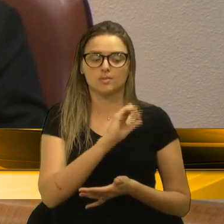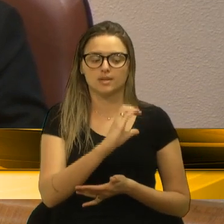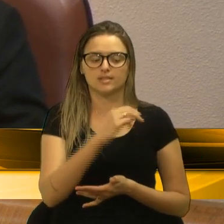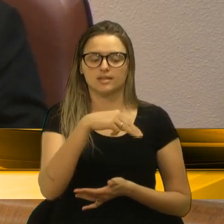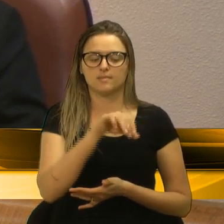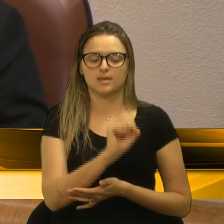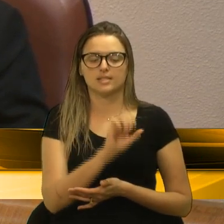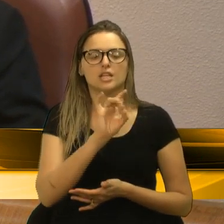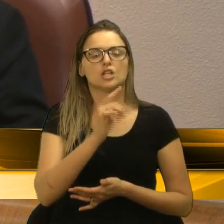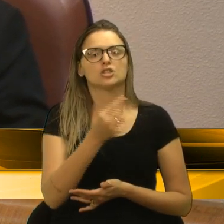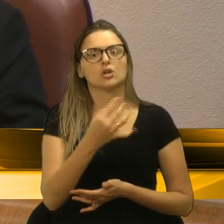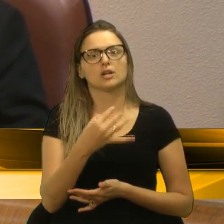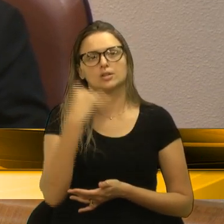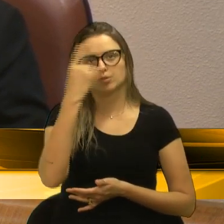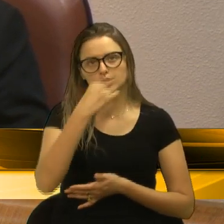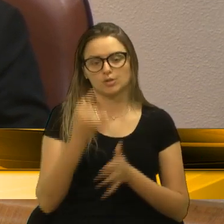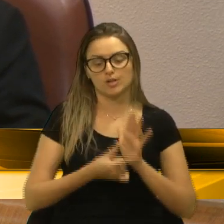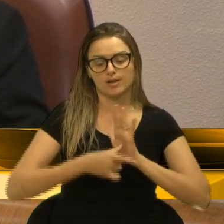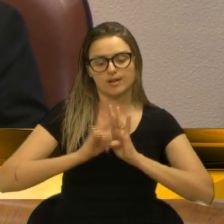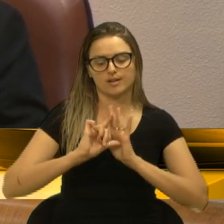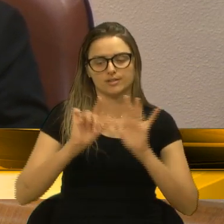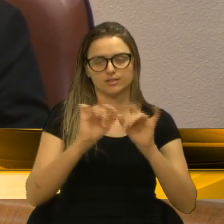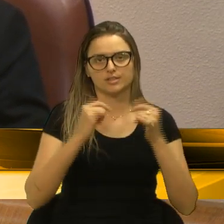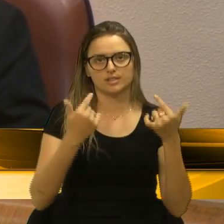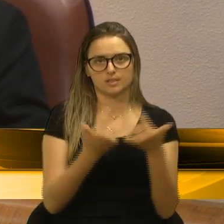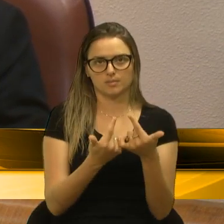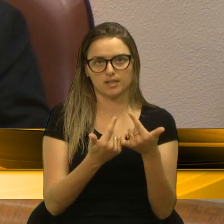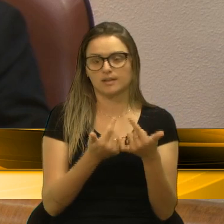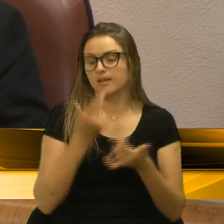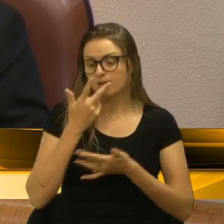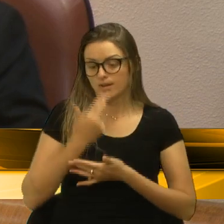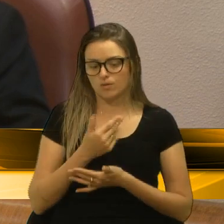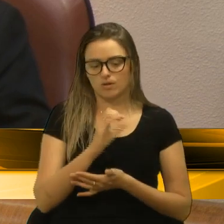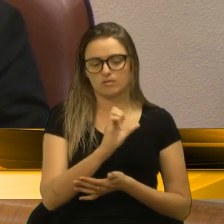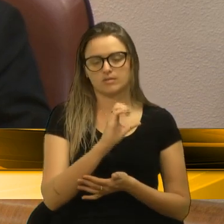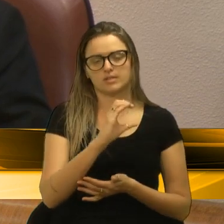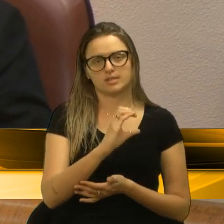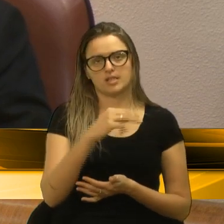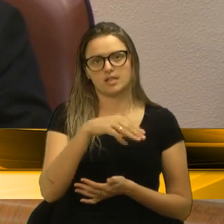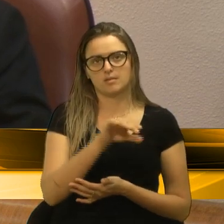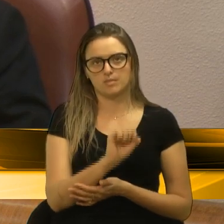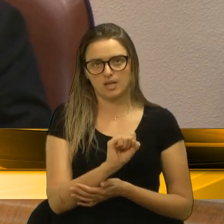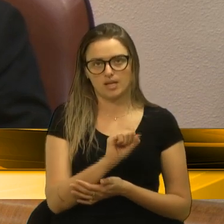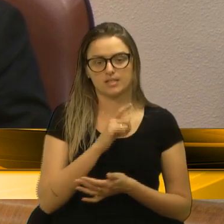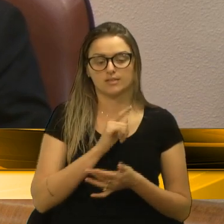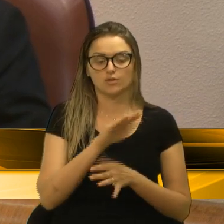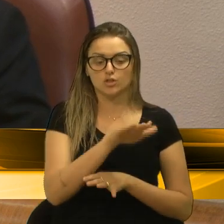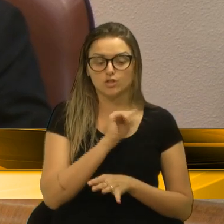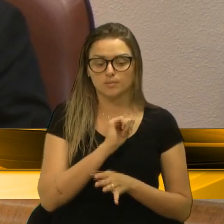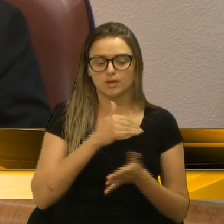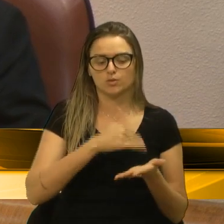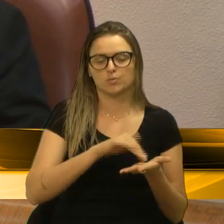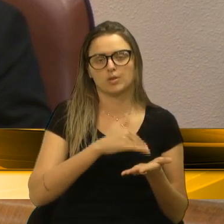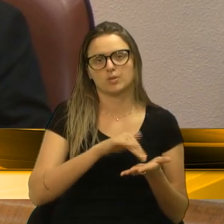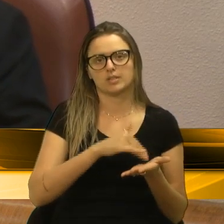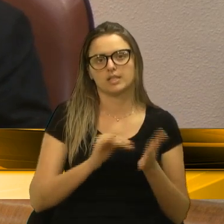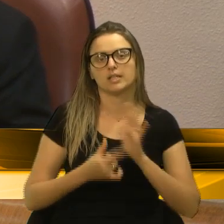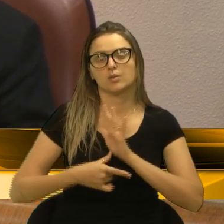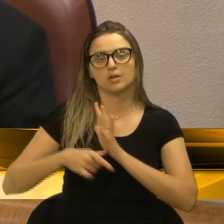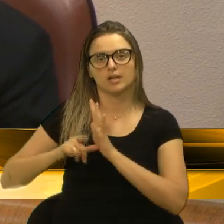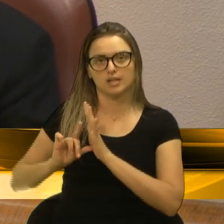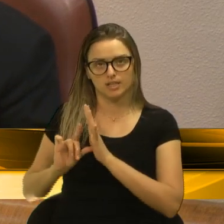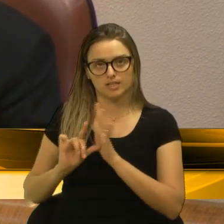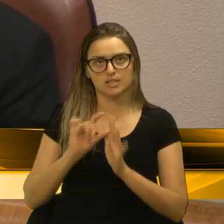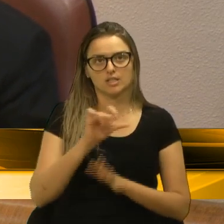apenas 14 horas antes da Assembleia, enquanto que o mesmo CMS foi convocado pelo secretário com antecedência de